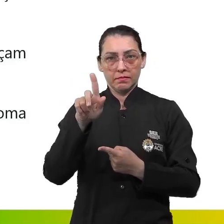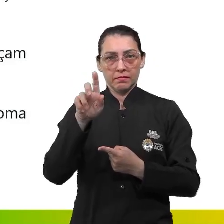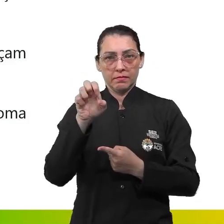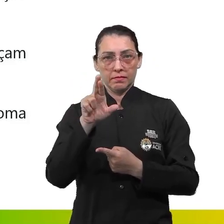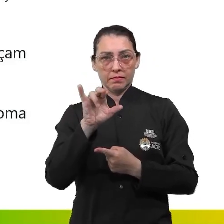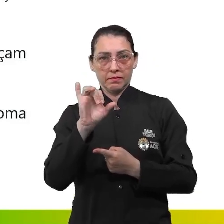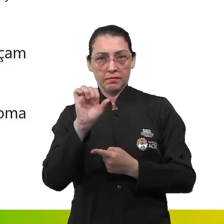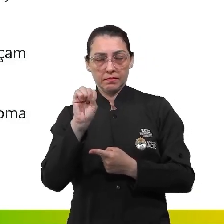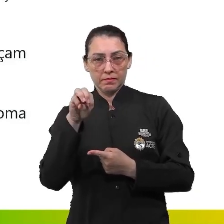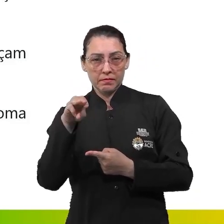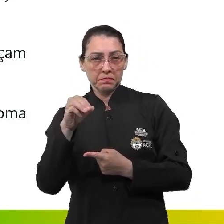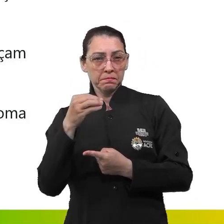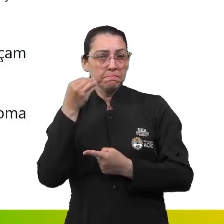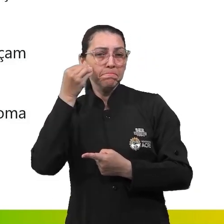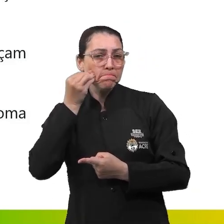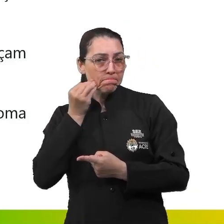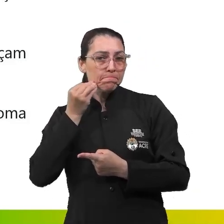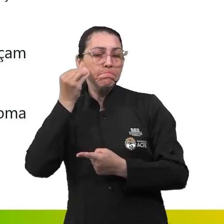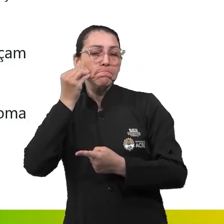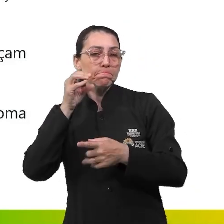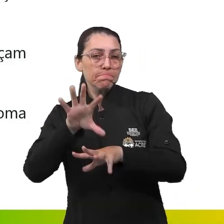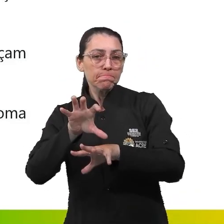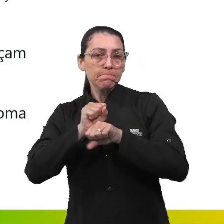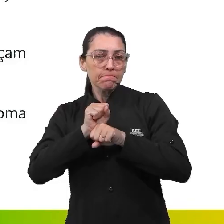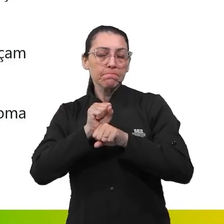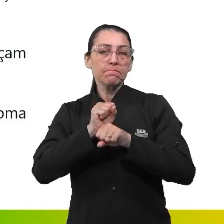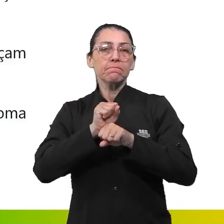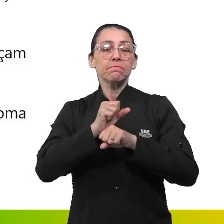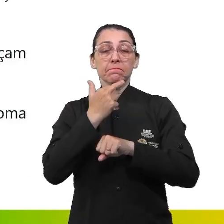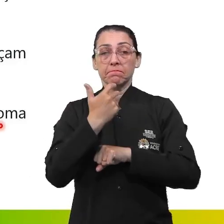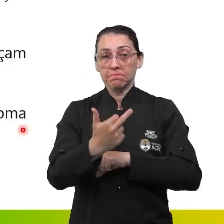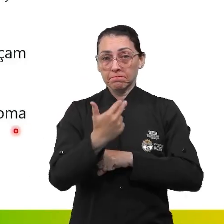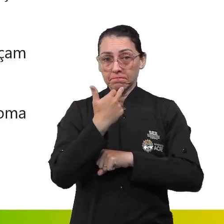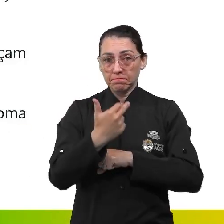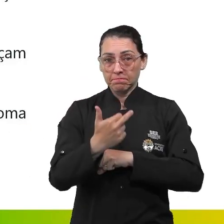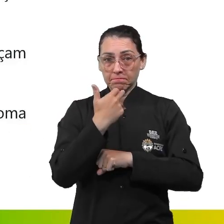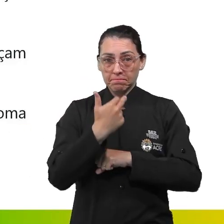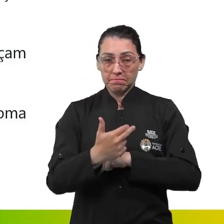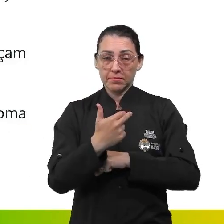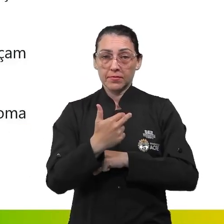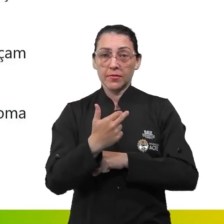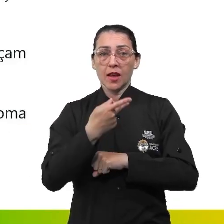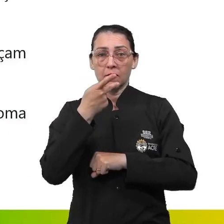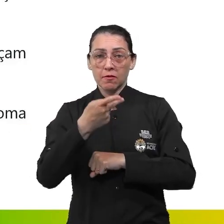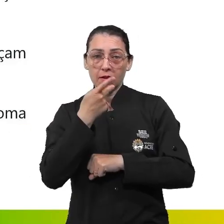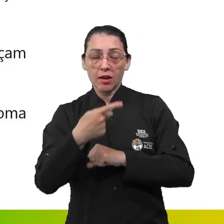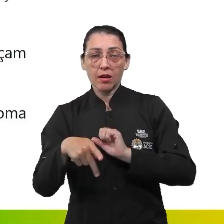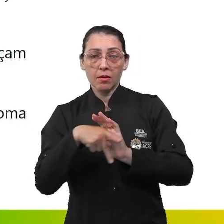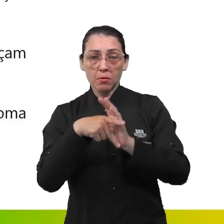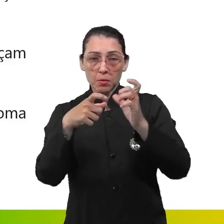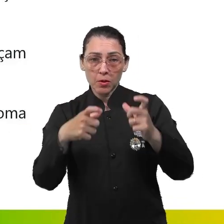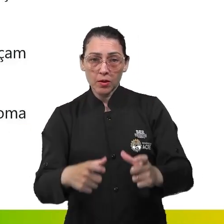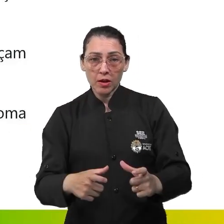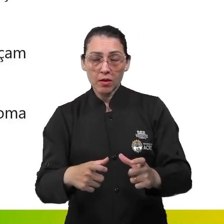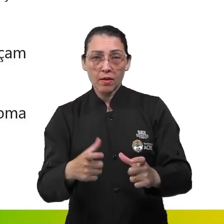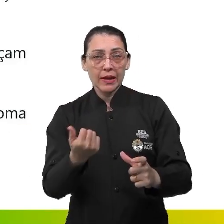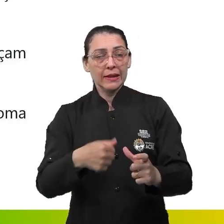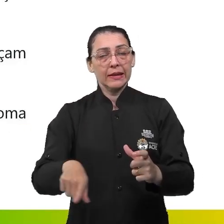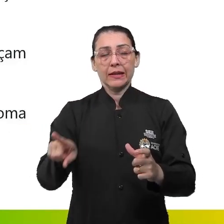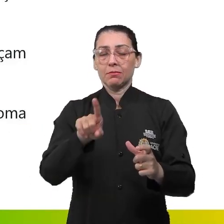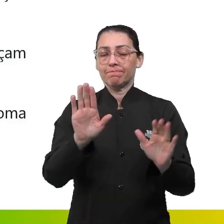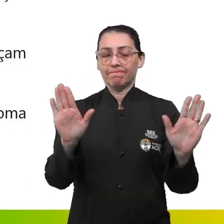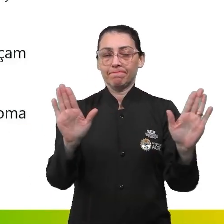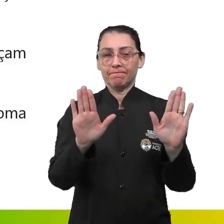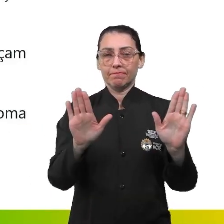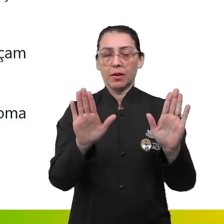uma tentativa de apropriação de uma língua estrangeira em detrimento do idioma local. Não é necessariamente